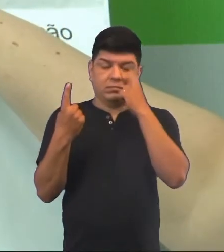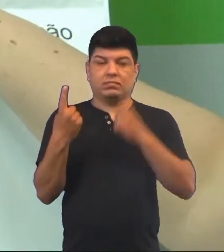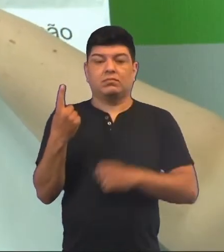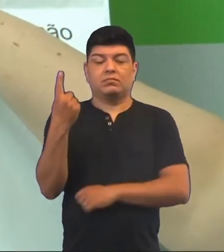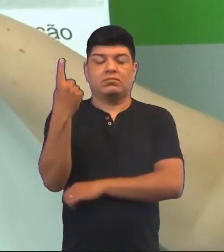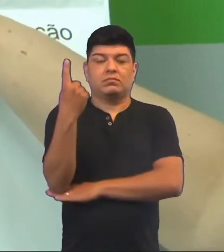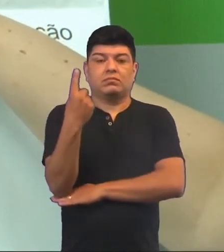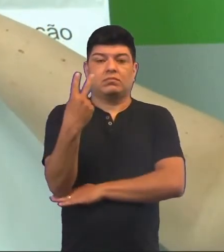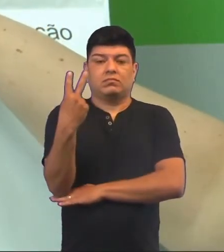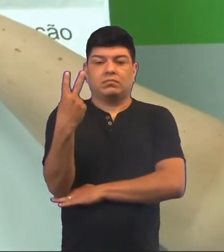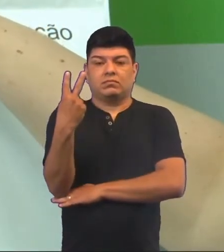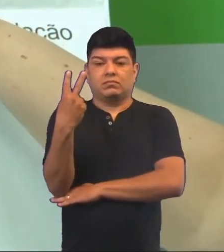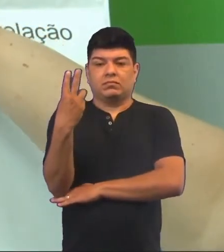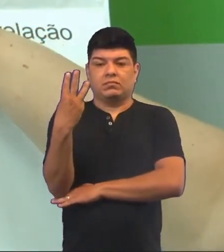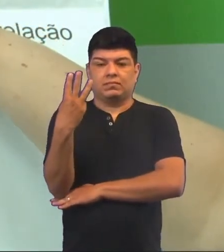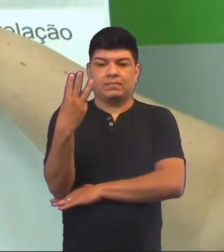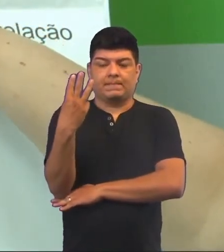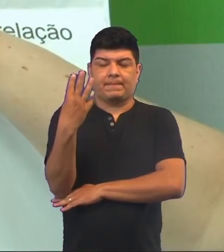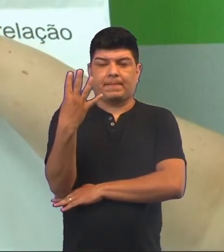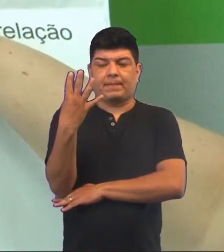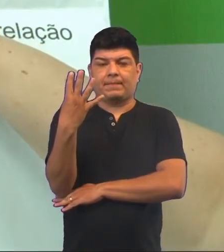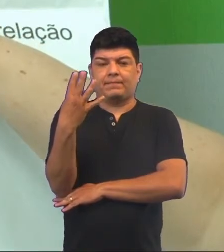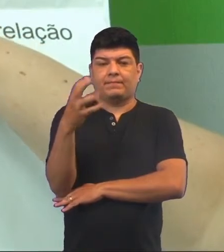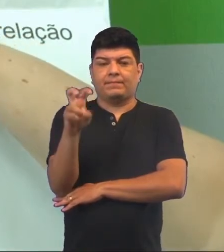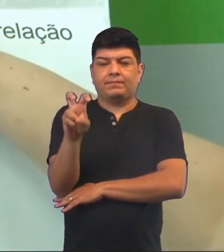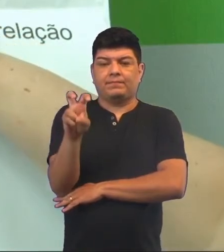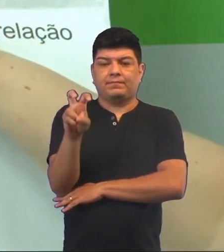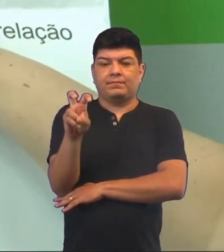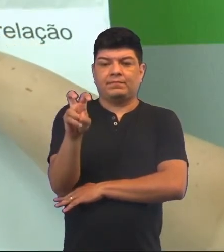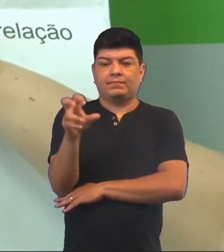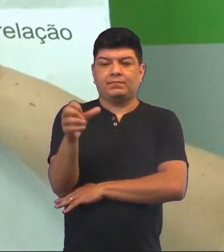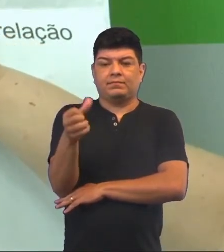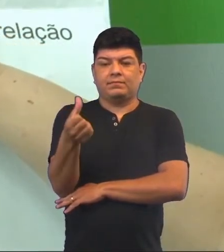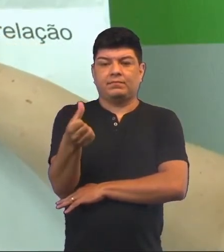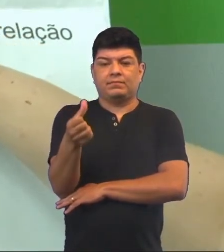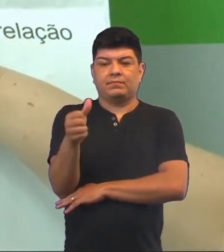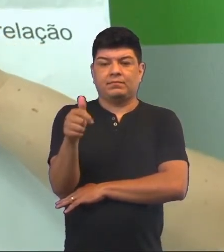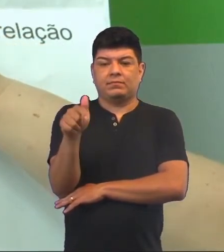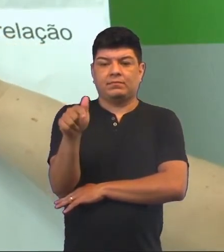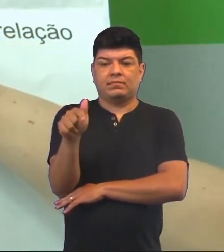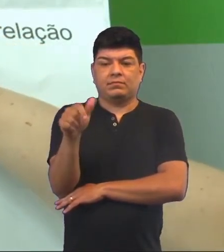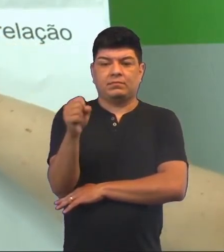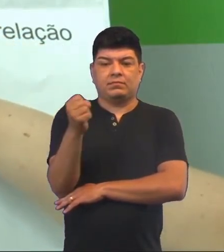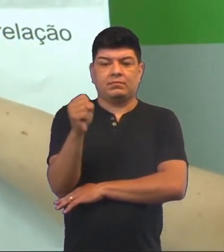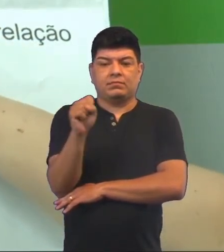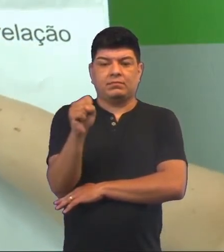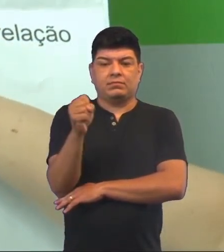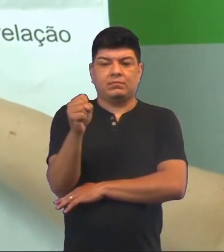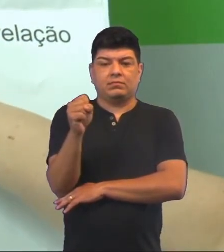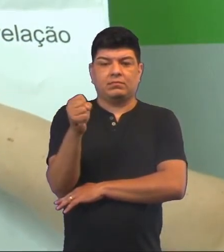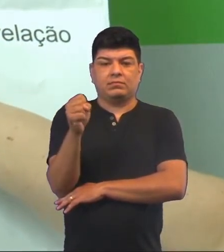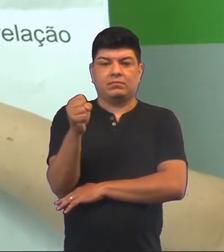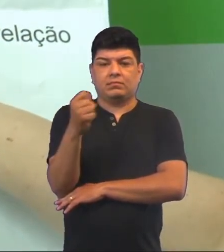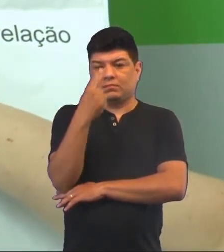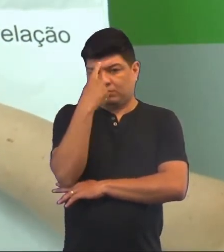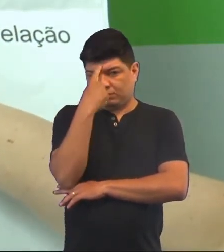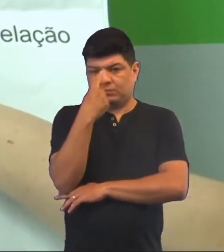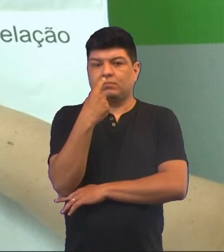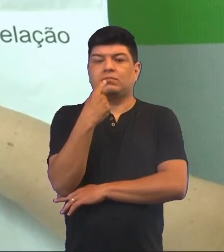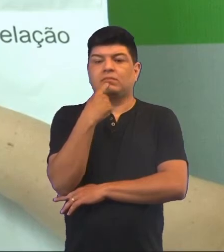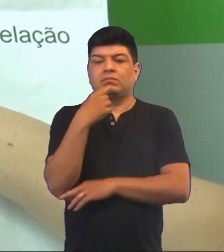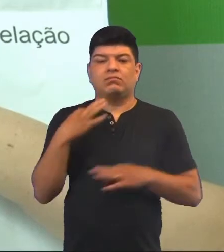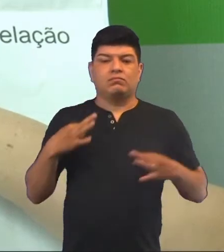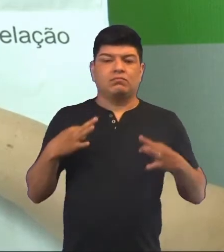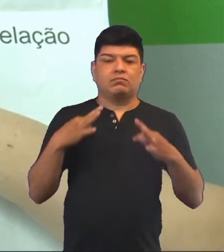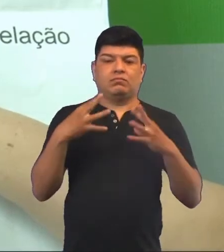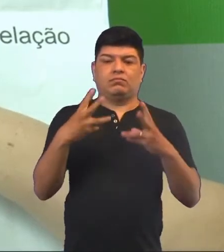1, 2, 3, 4, 5, 6, 7, 8. A imagem ocupou